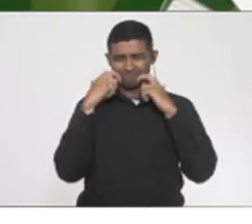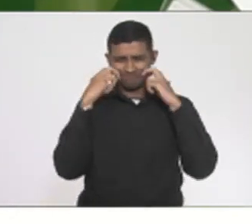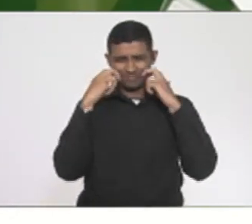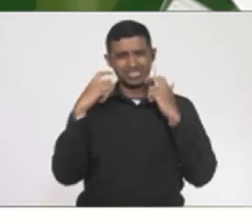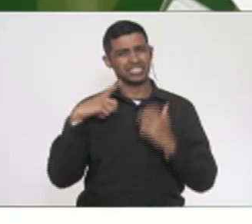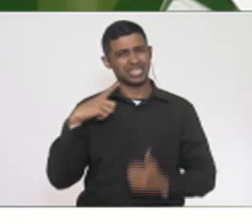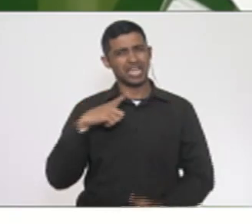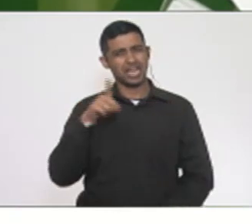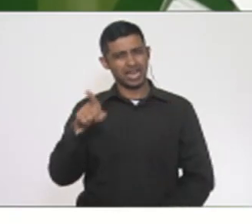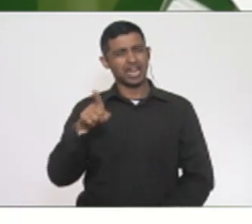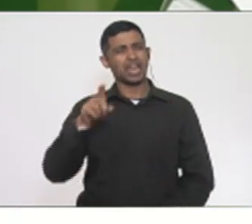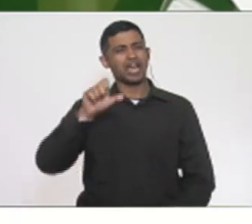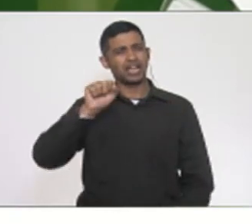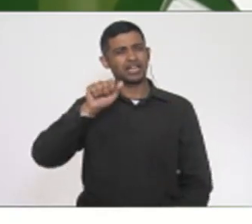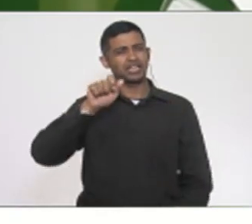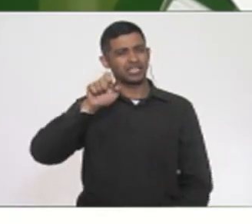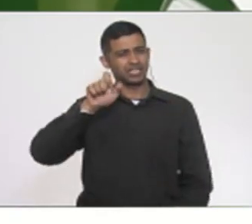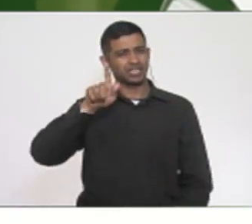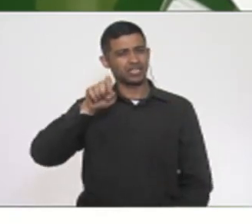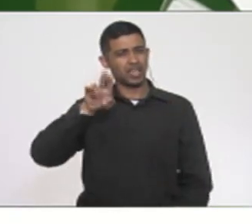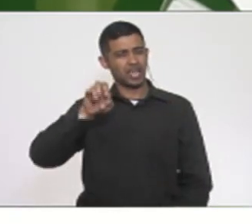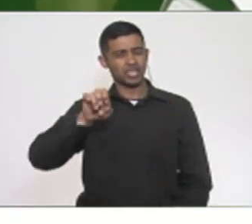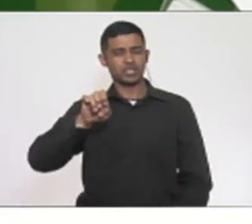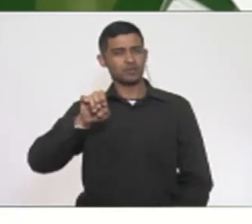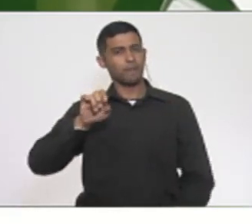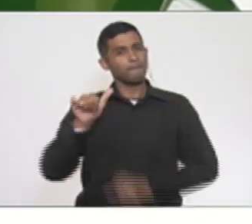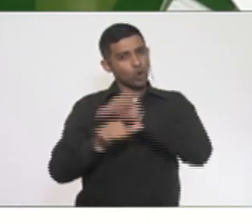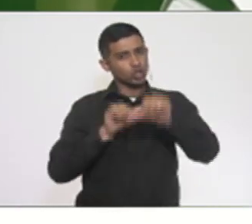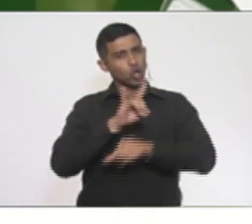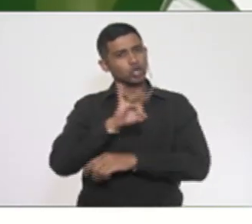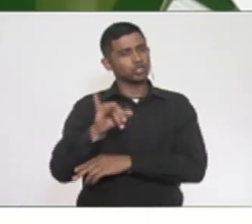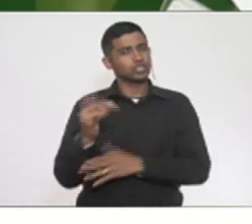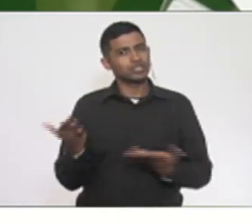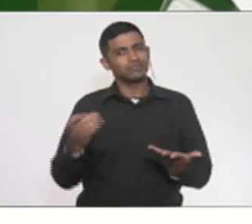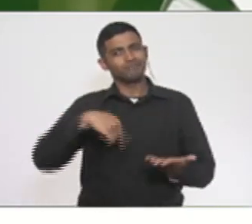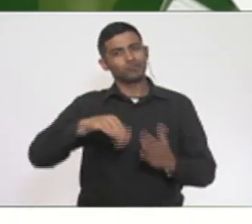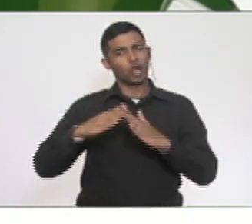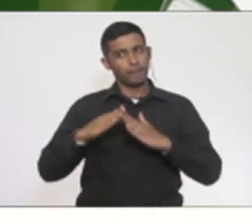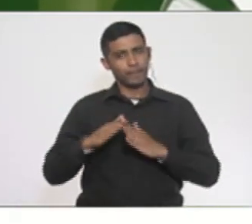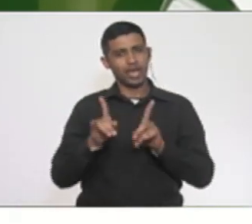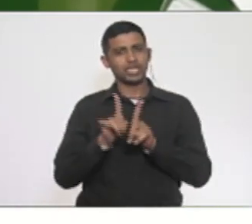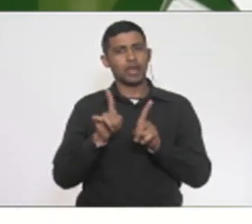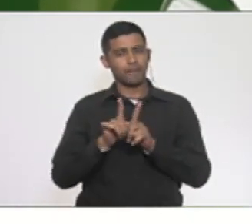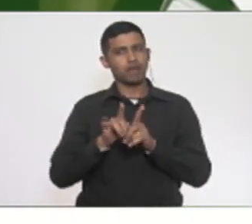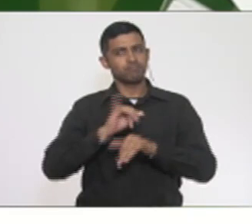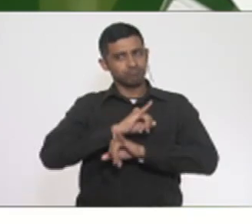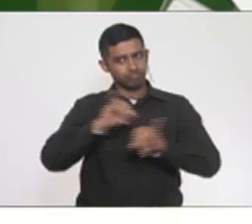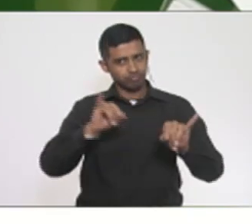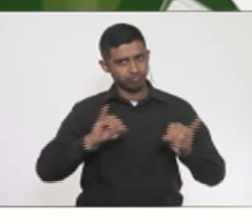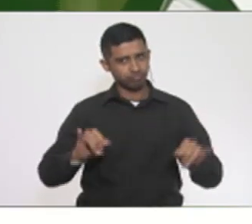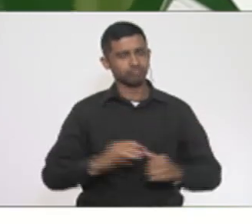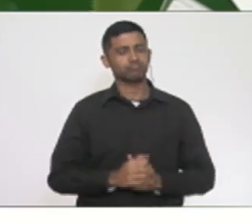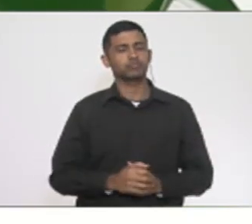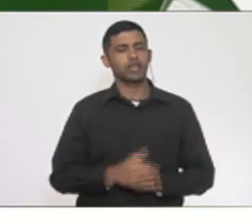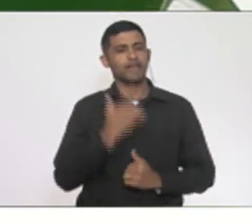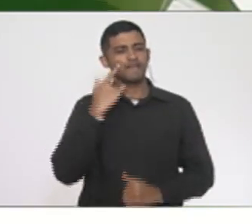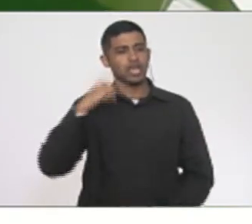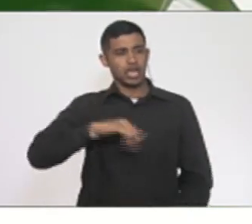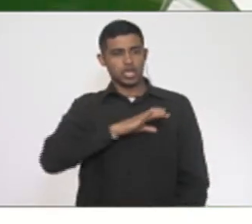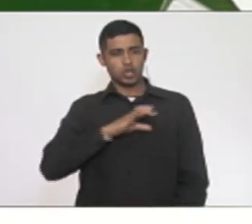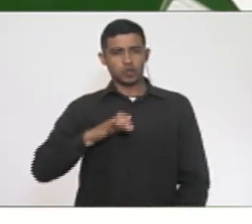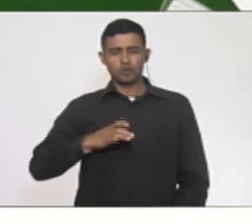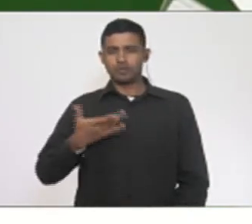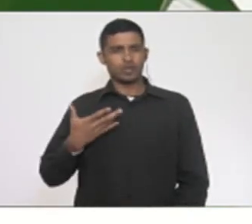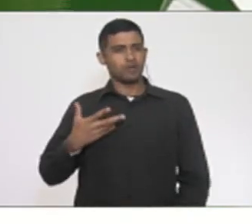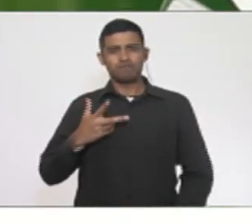pela SEG foi revogada. Então, a gente pede, mas também comunica, não é? Então, esta comissão teve uma